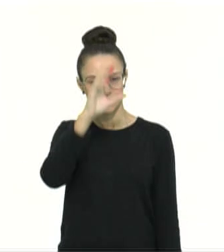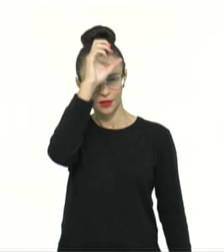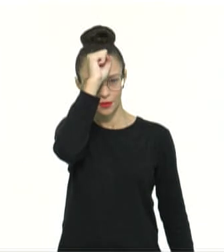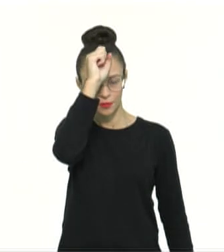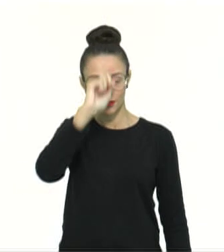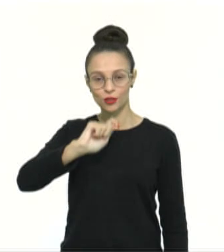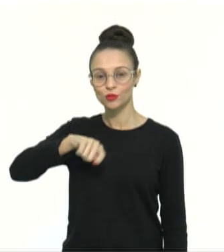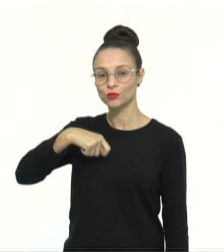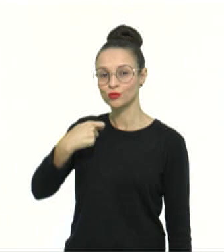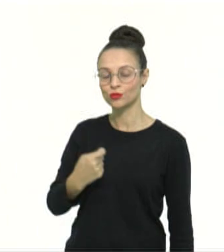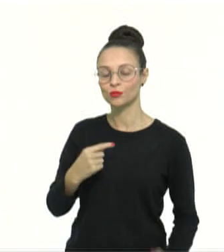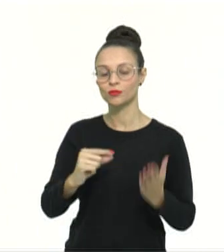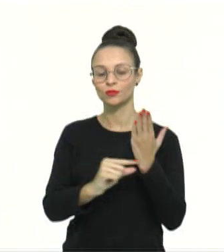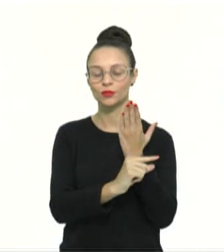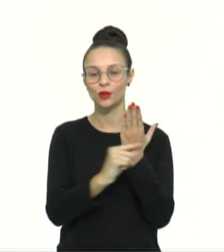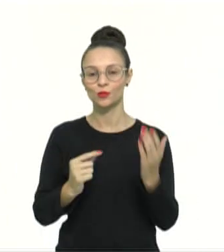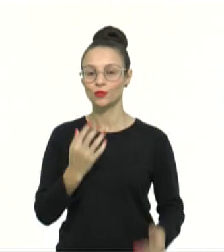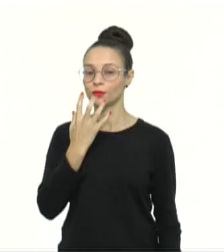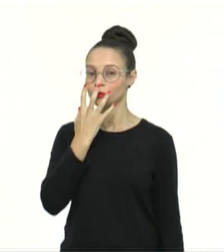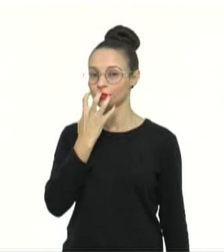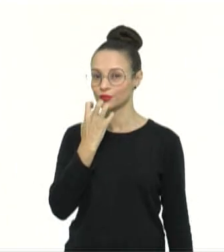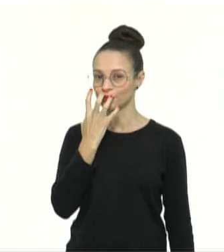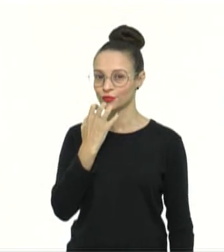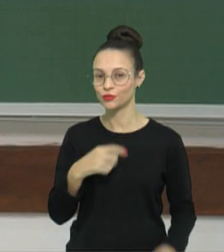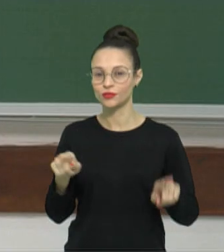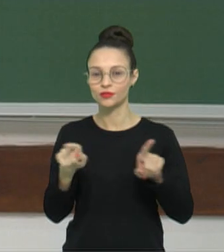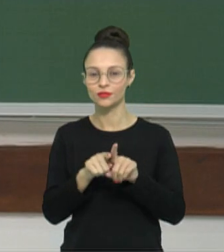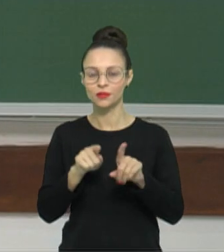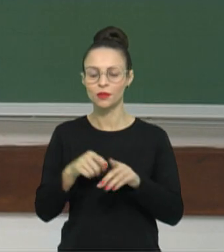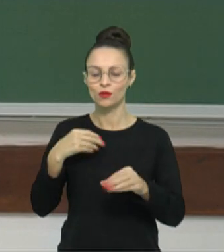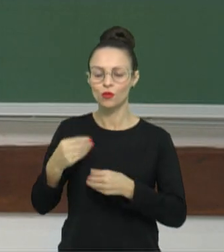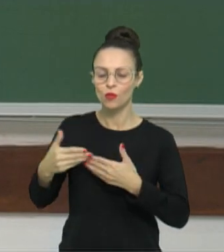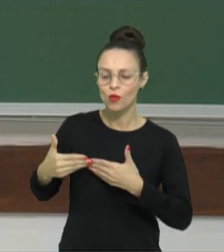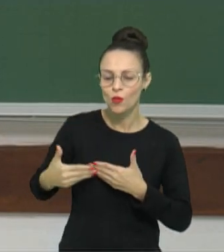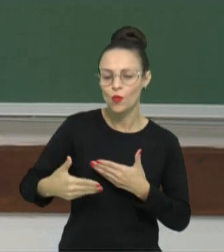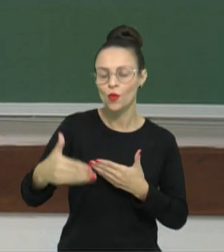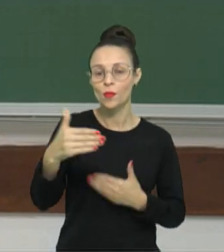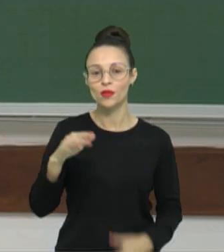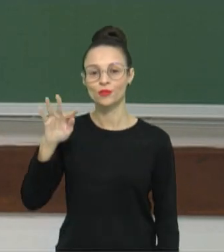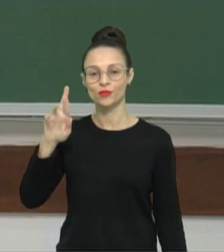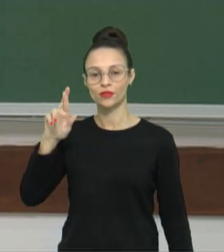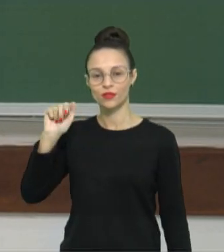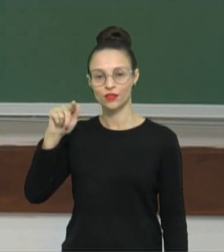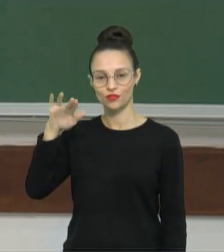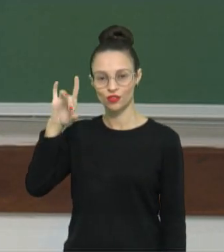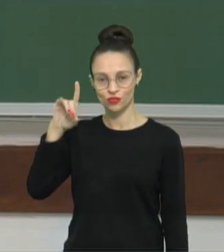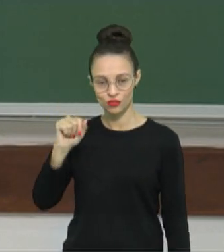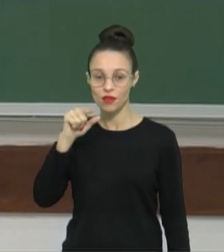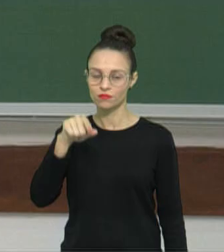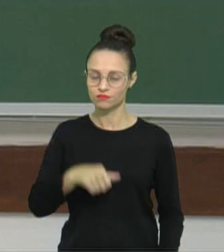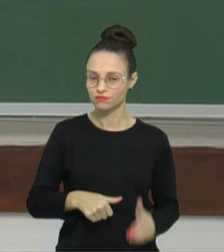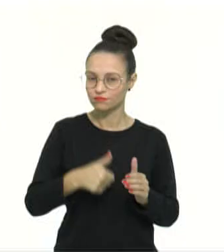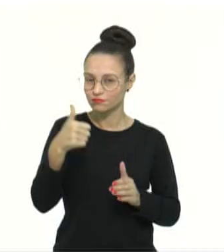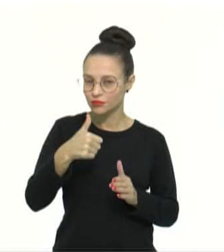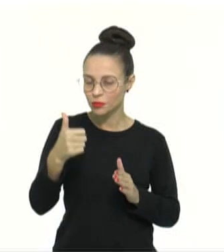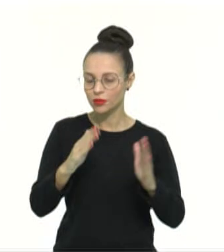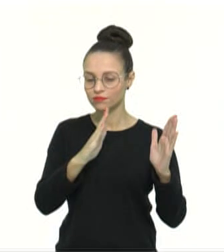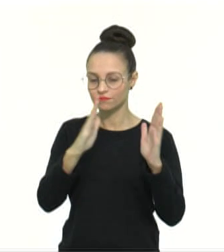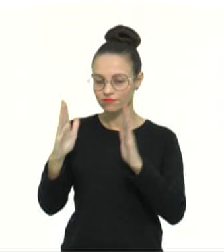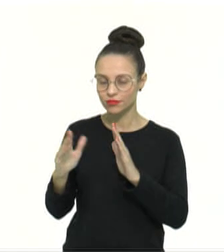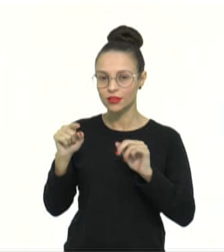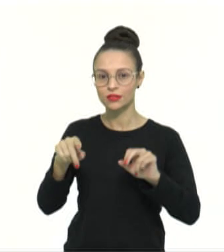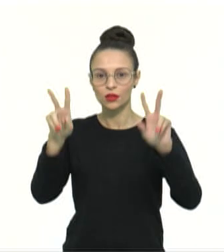sobre Nietzsche e o nascimento da tragédia. É a primeira parte desse assunto. Os objetivos são